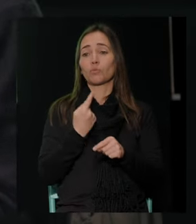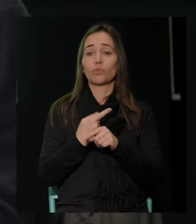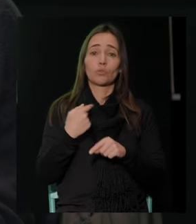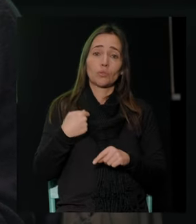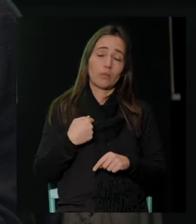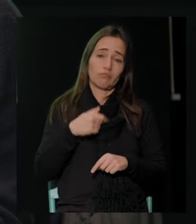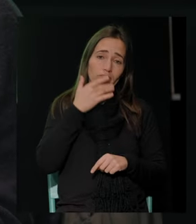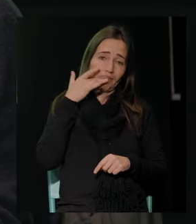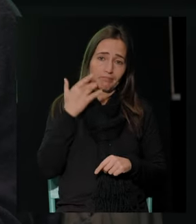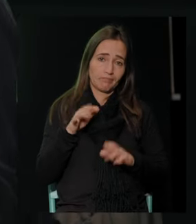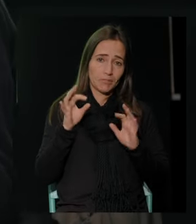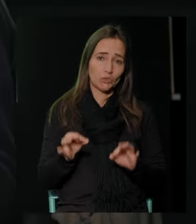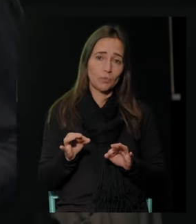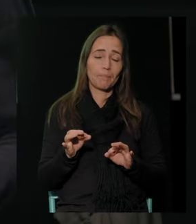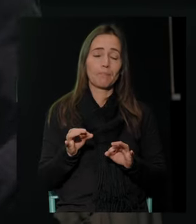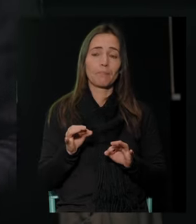domino,